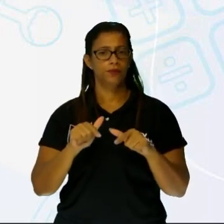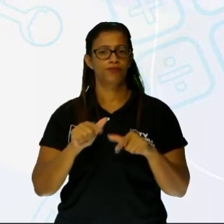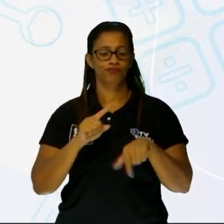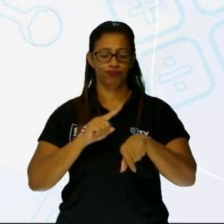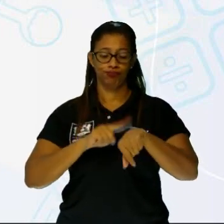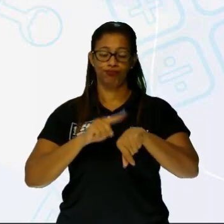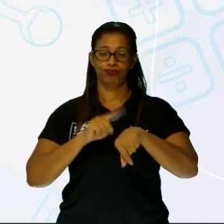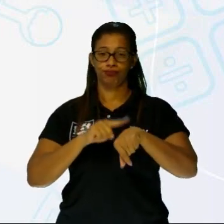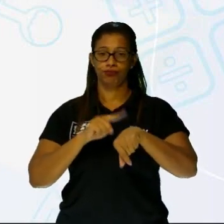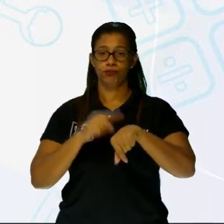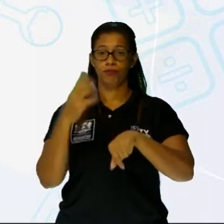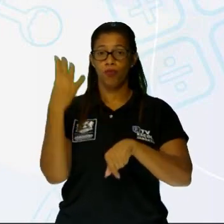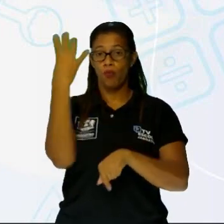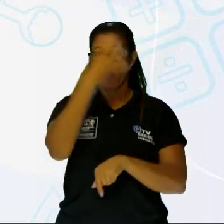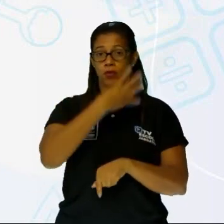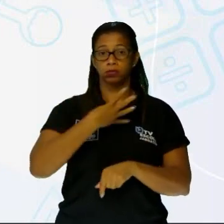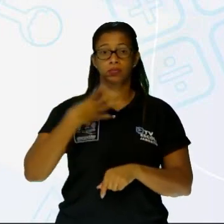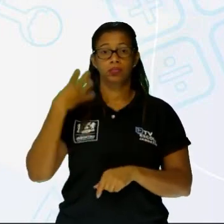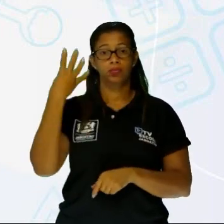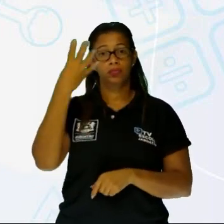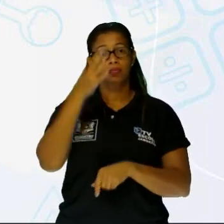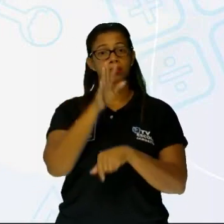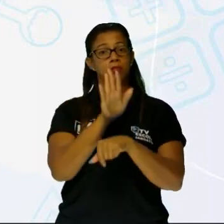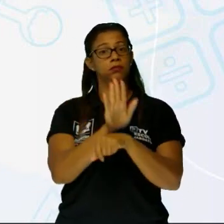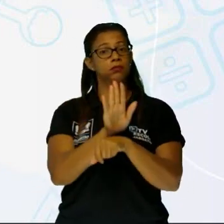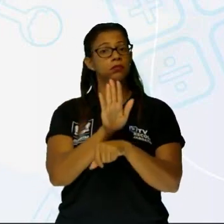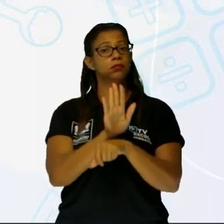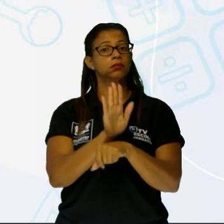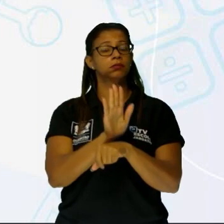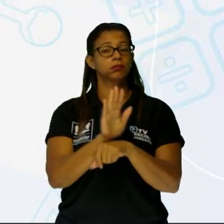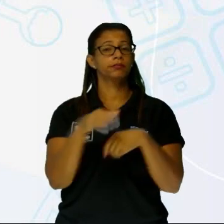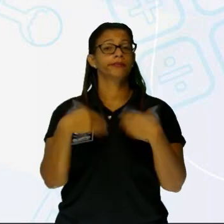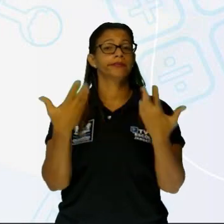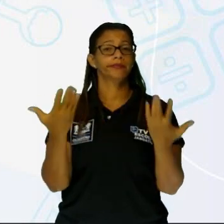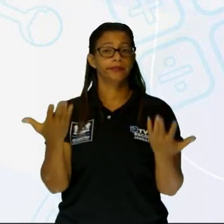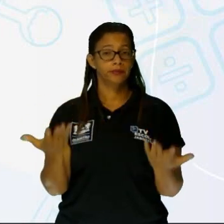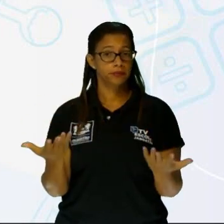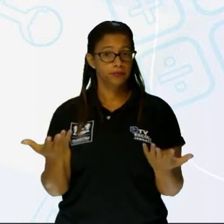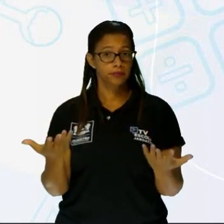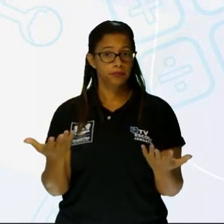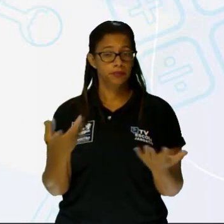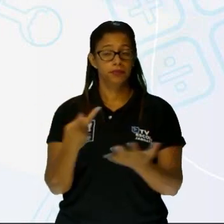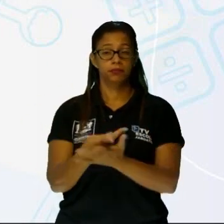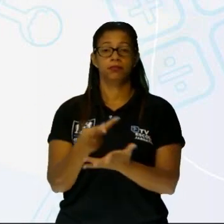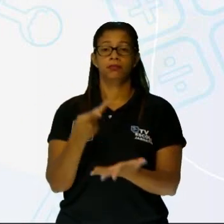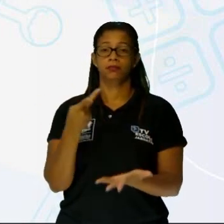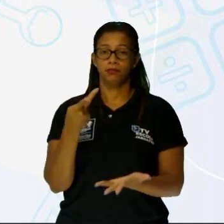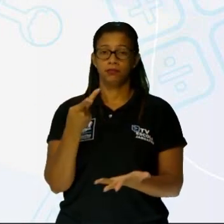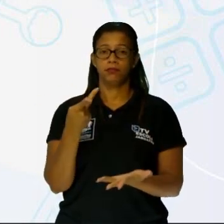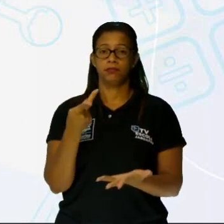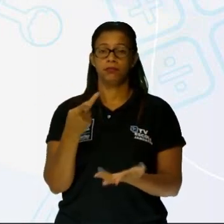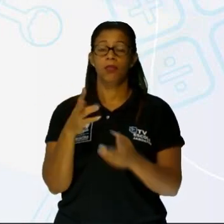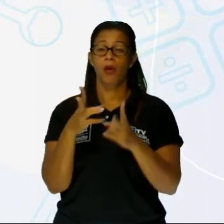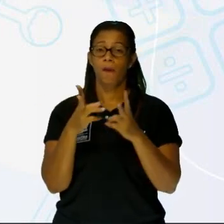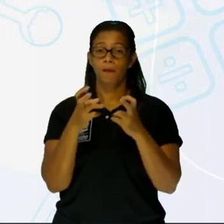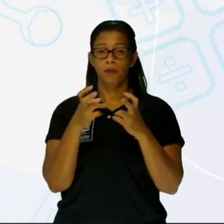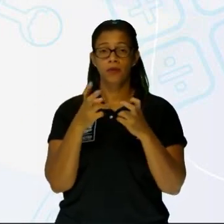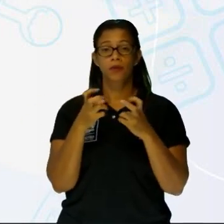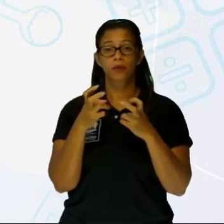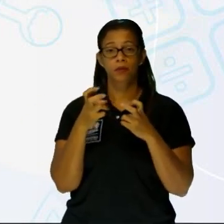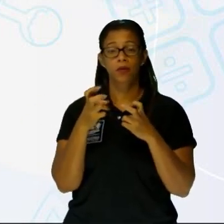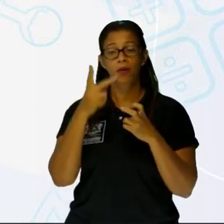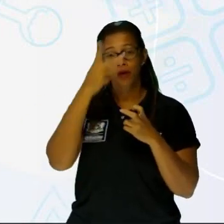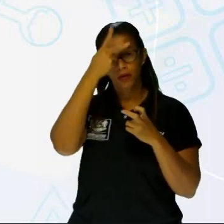4 horas da tarde, gente. E aí? O que é que vai acontecer, né? Então, percebam que essa